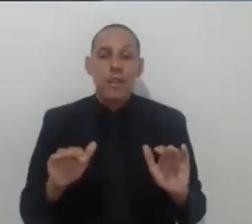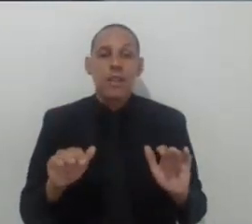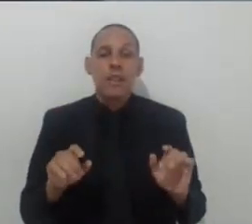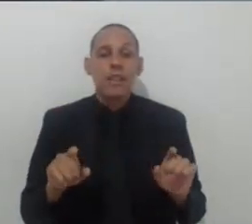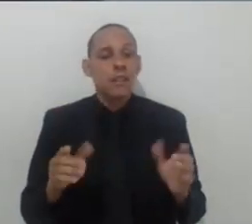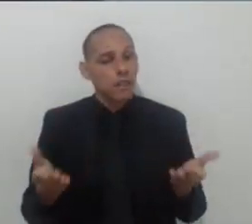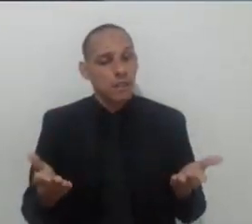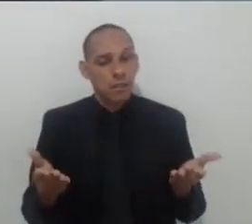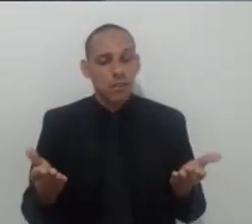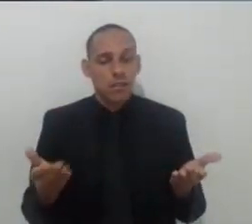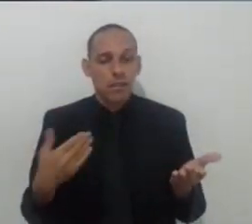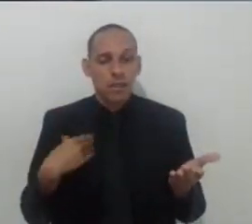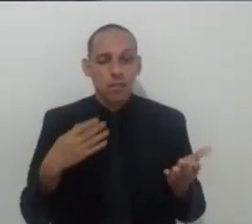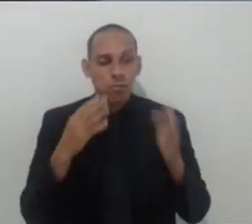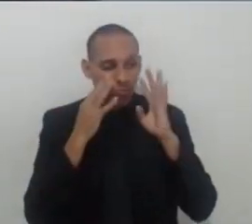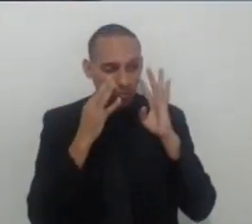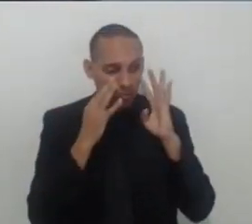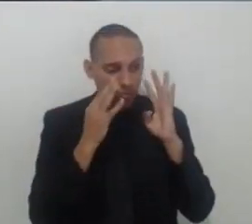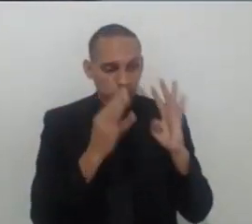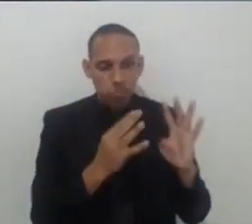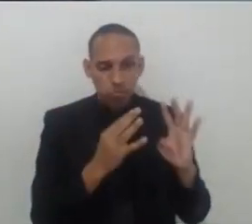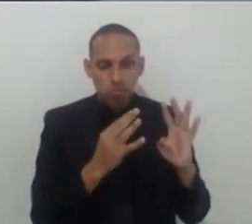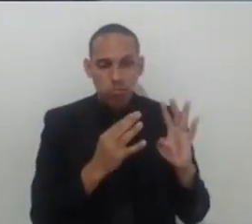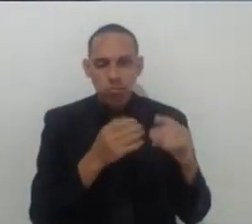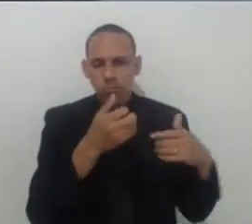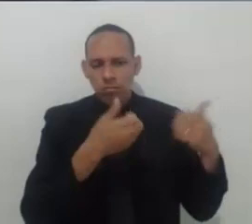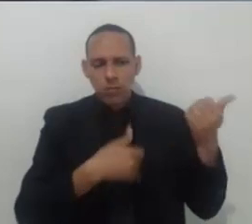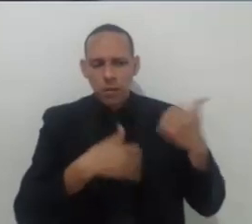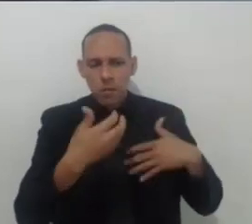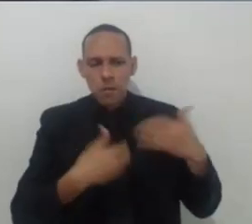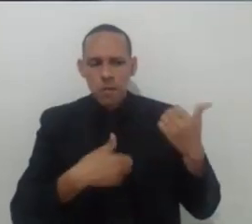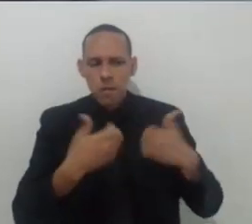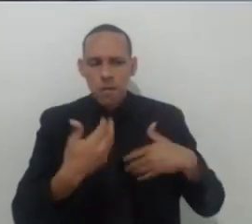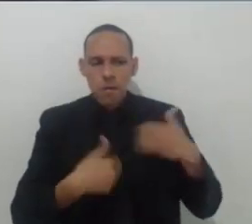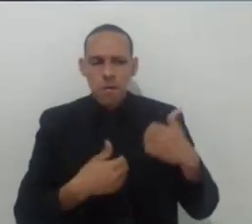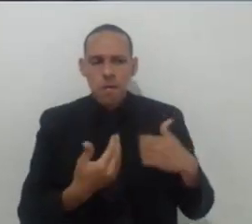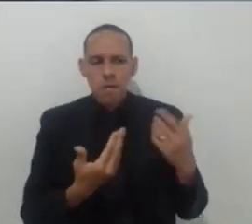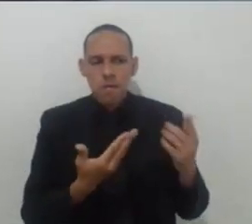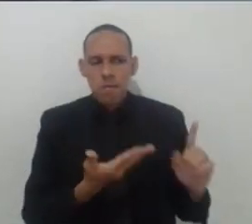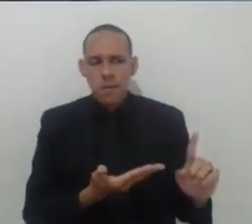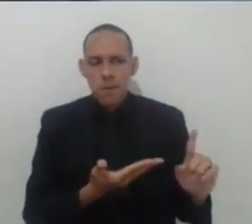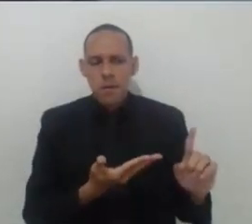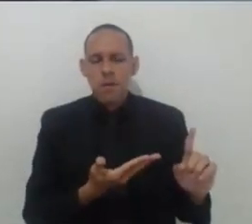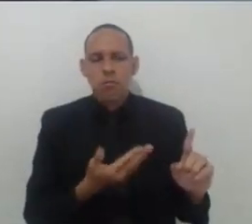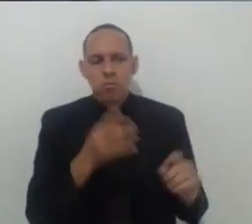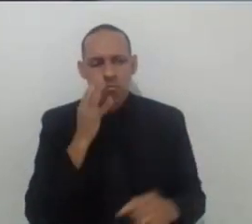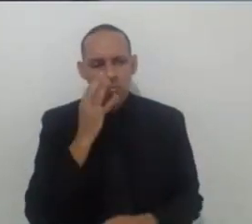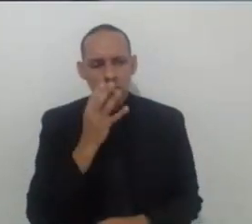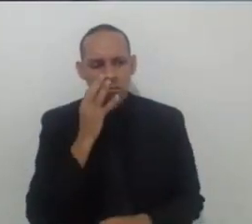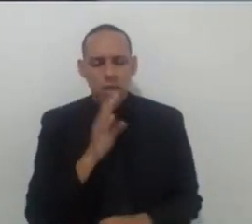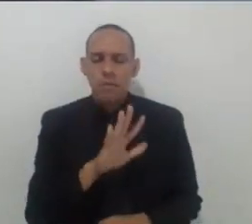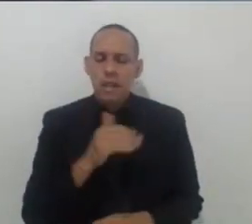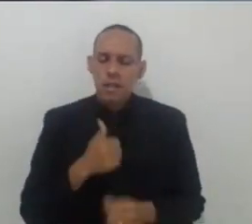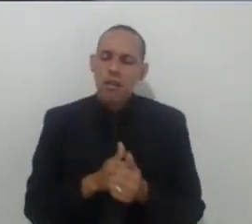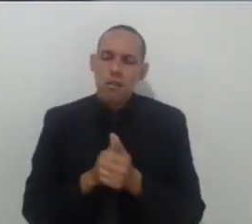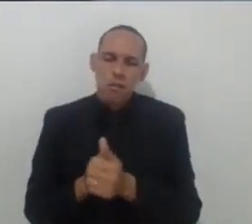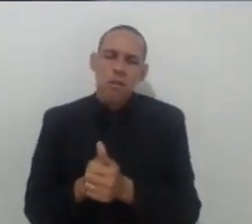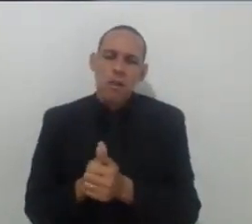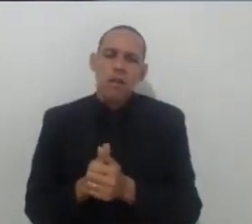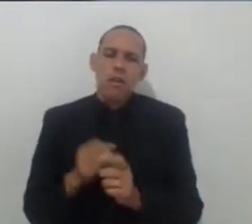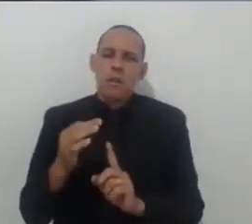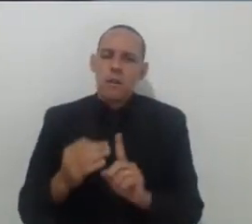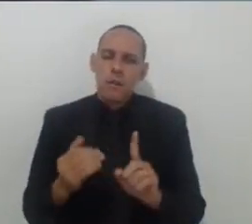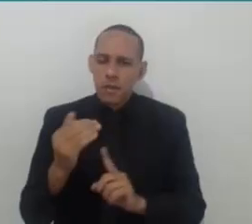ouvindo as colocações da desembargadora aqui, atentamente, mas eu vou acompanhar o desembargador Ibanez, mantendo o